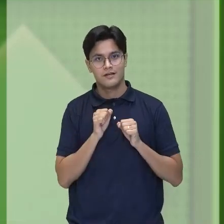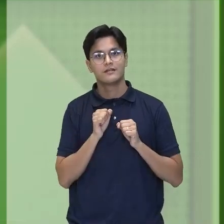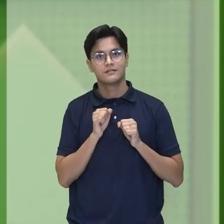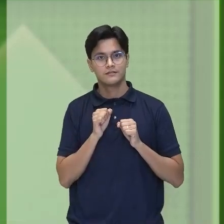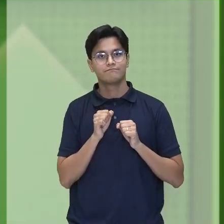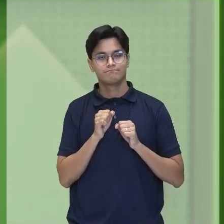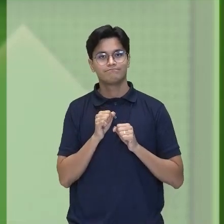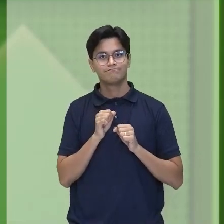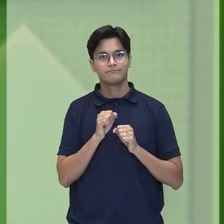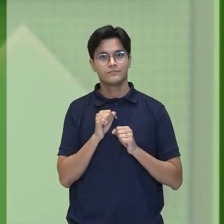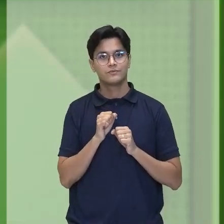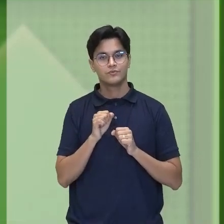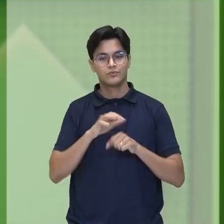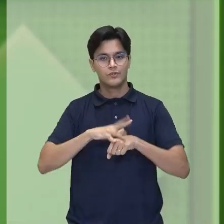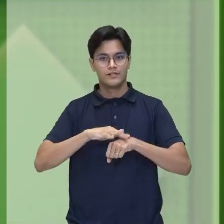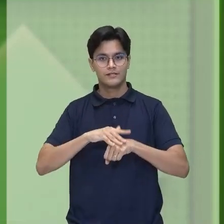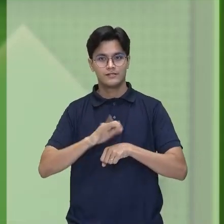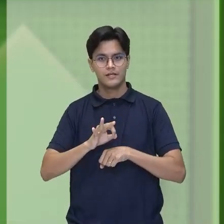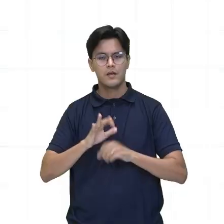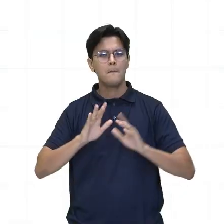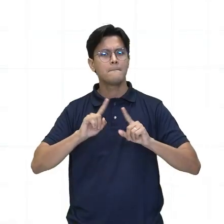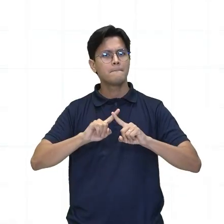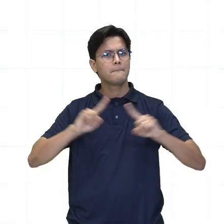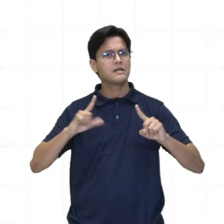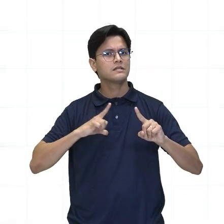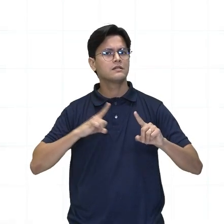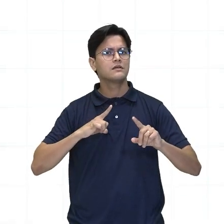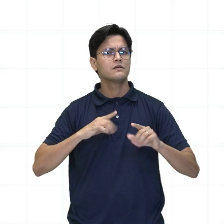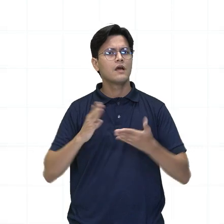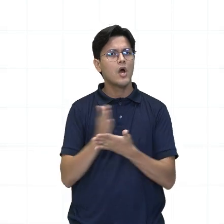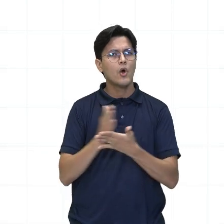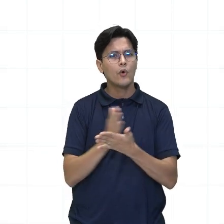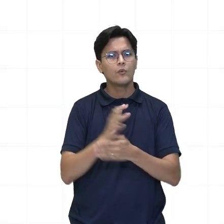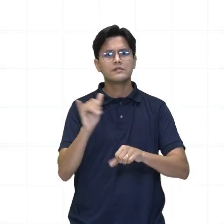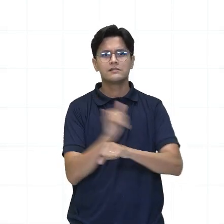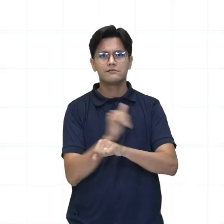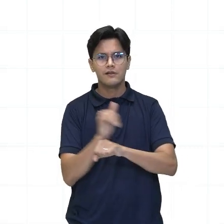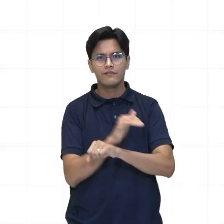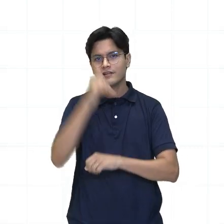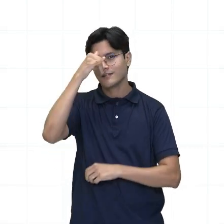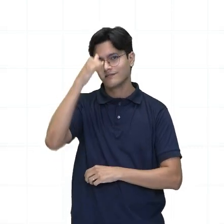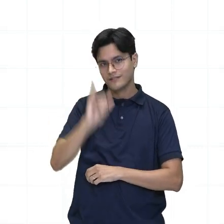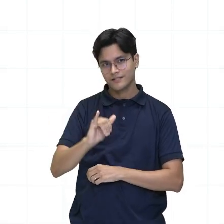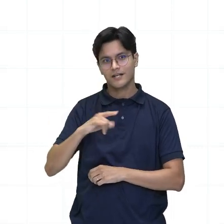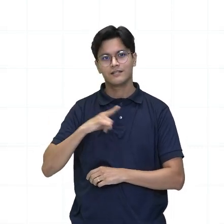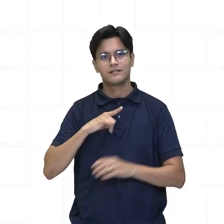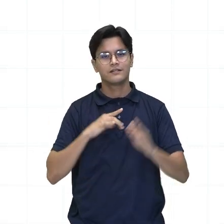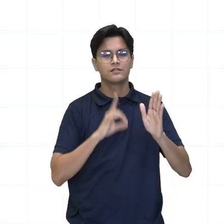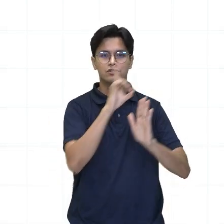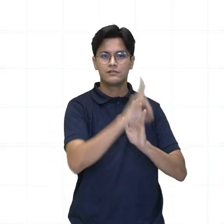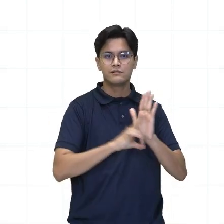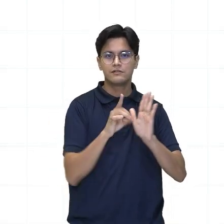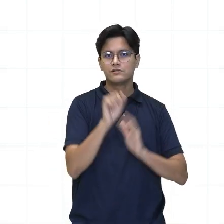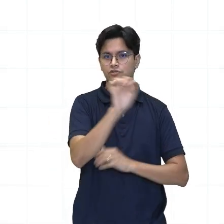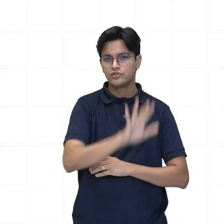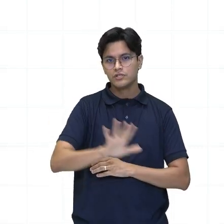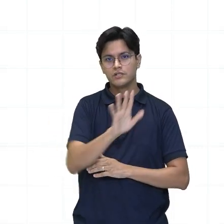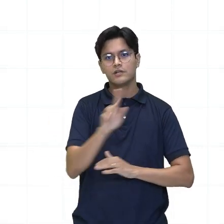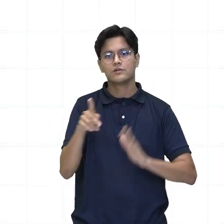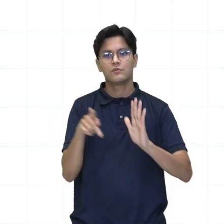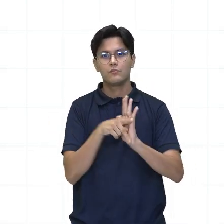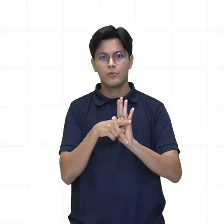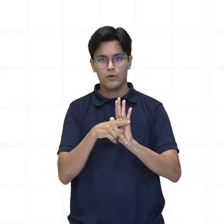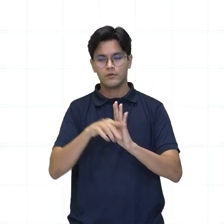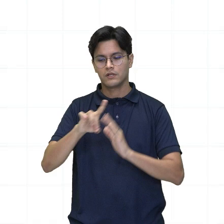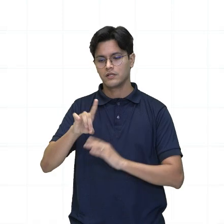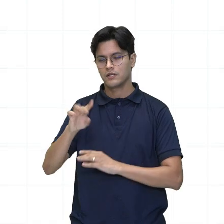algumas coisas, né? O que podemos fazer para mudar? As diretrizes gerais para a prevenção dessas DTVs, né,